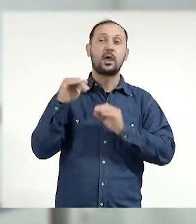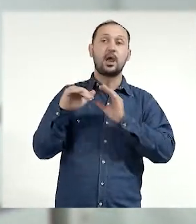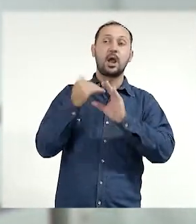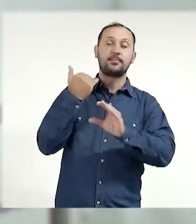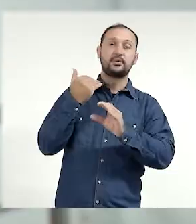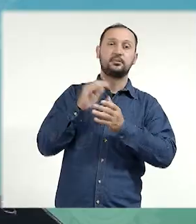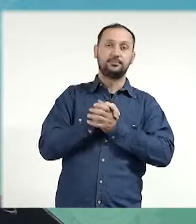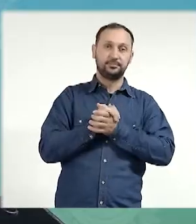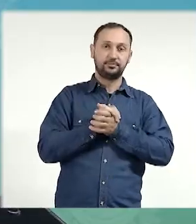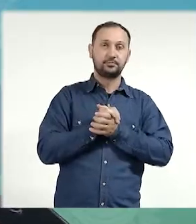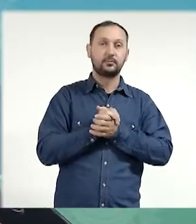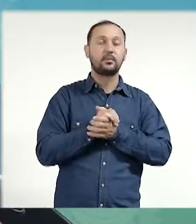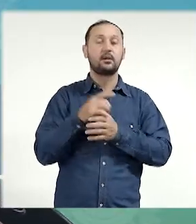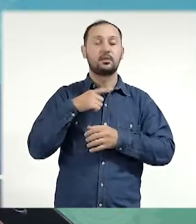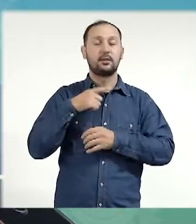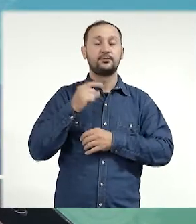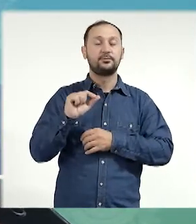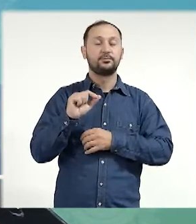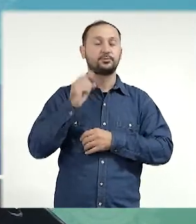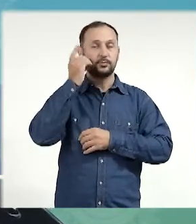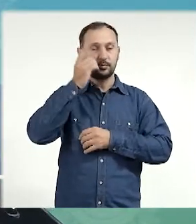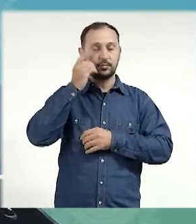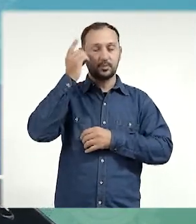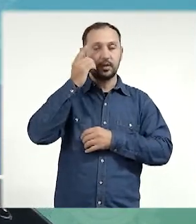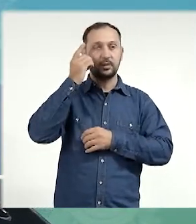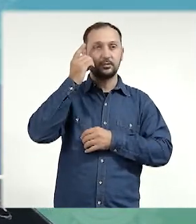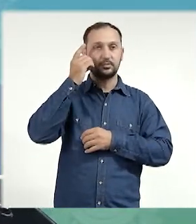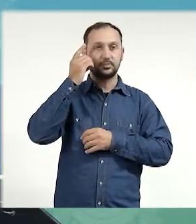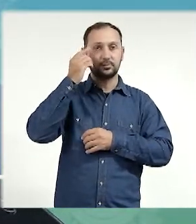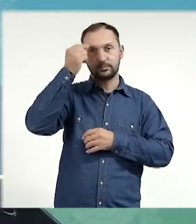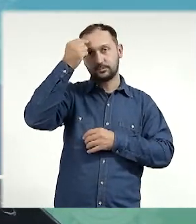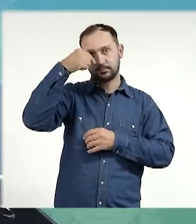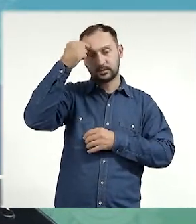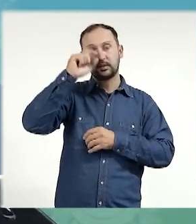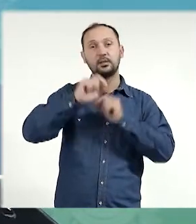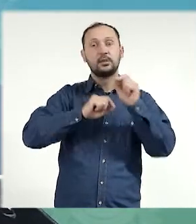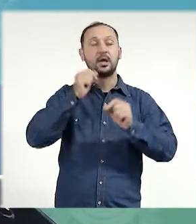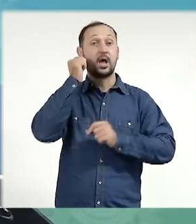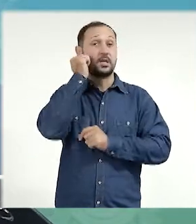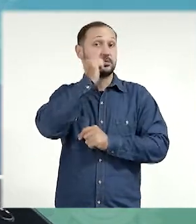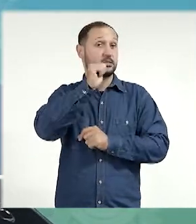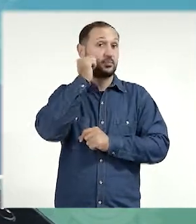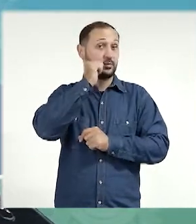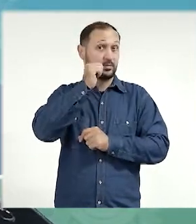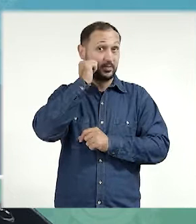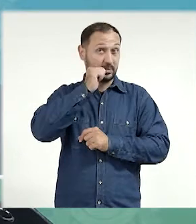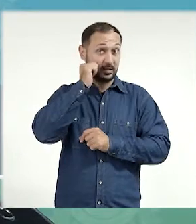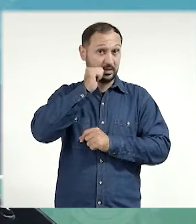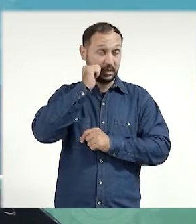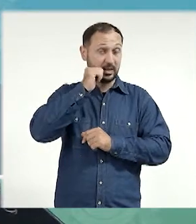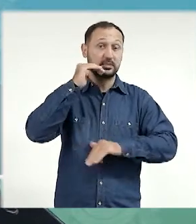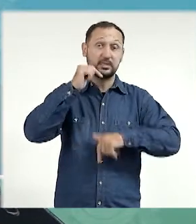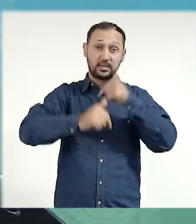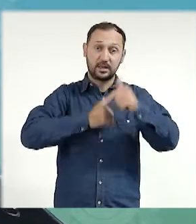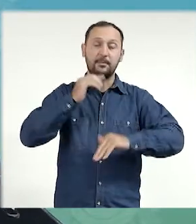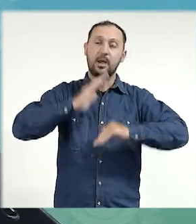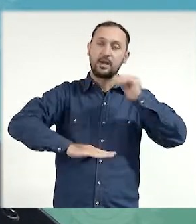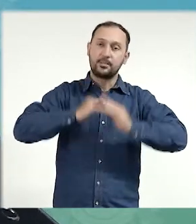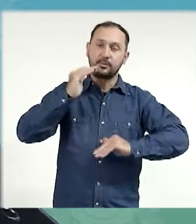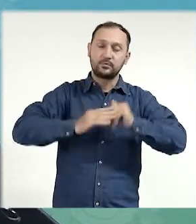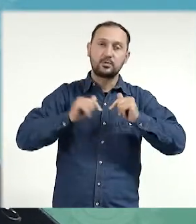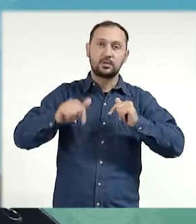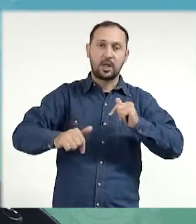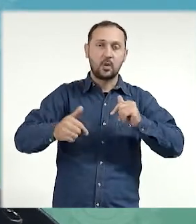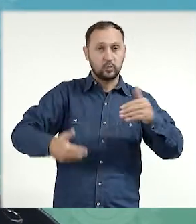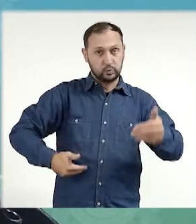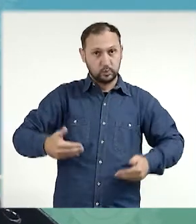de motorista. Foi apresentado pelo nobre deputado Zé Teixeira para que as servidoras públicas do Estado, vítimas de